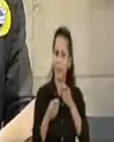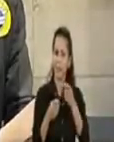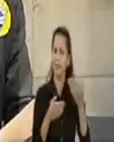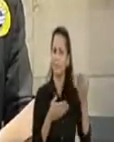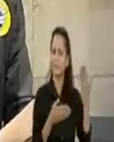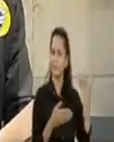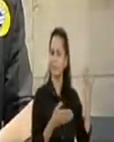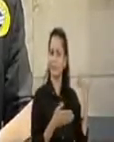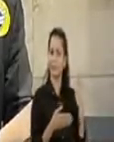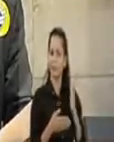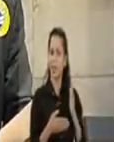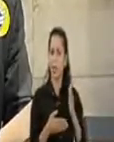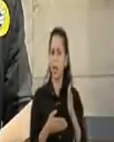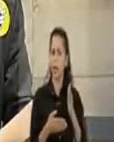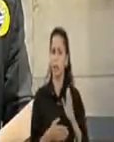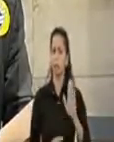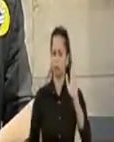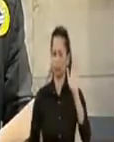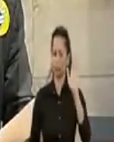mandato até o final.